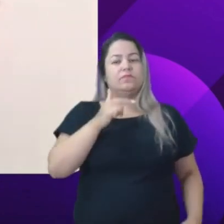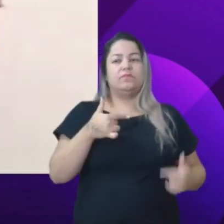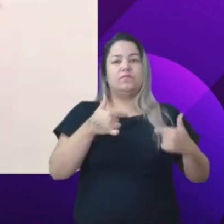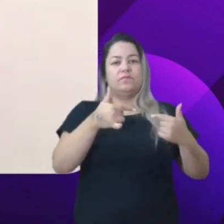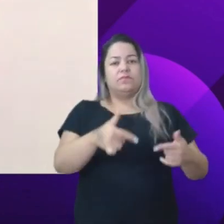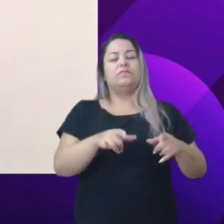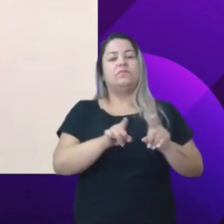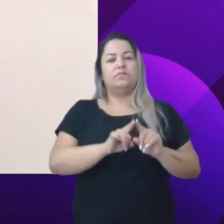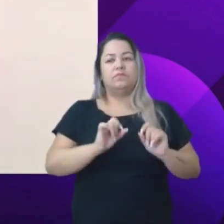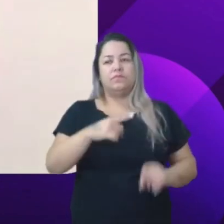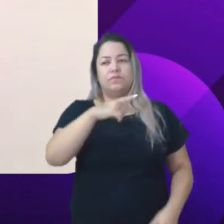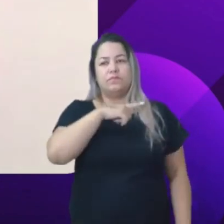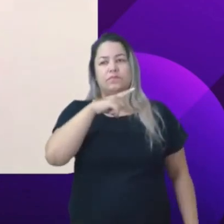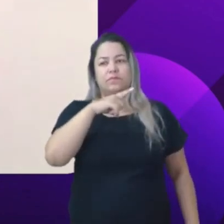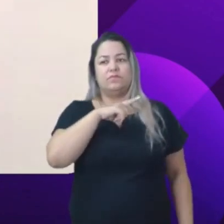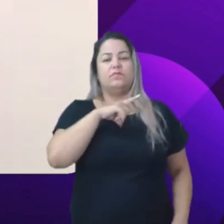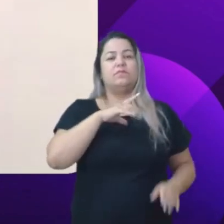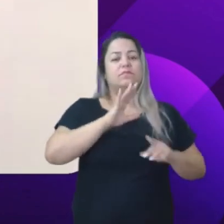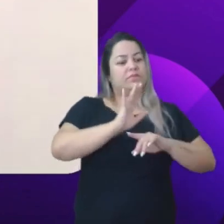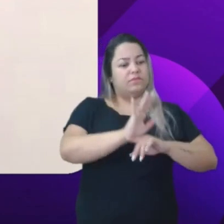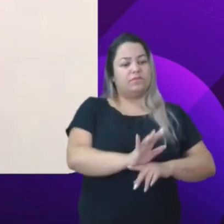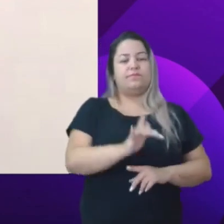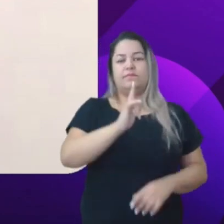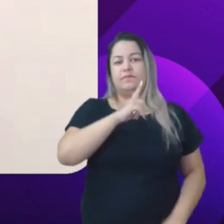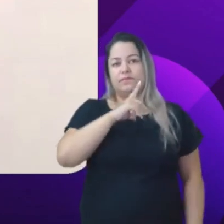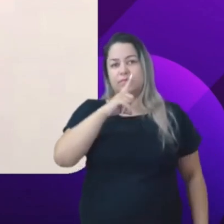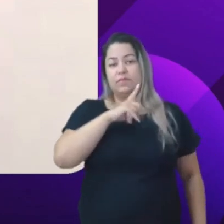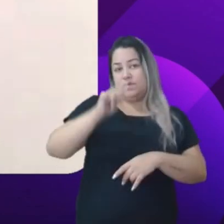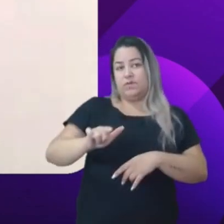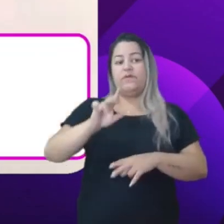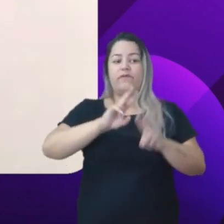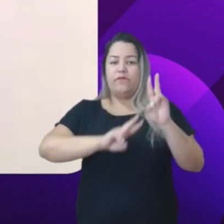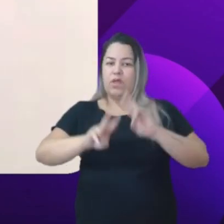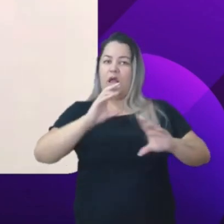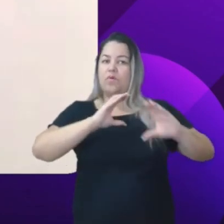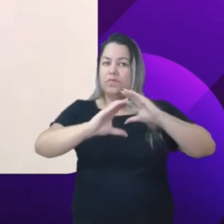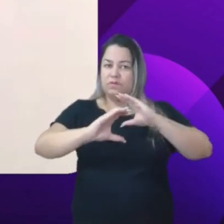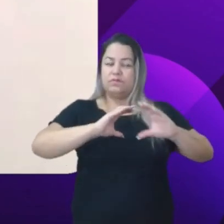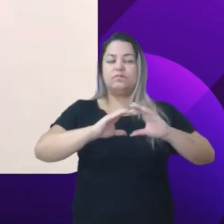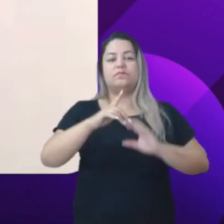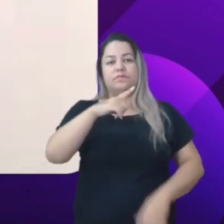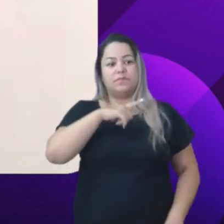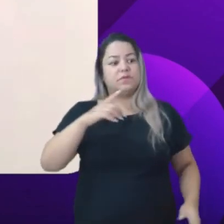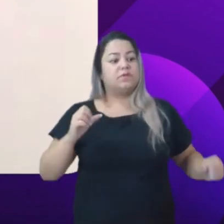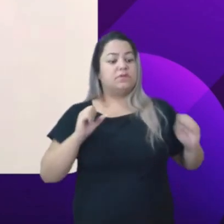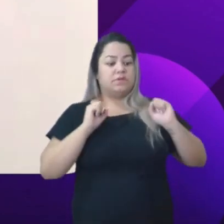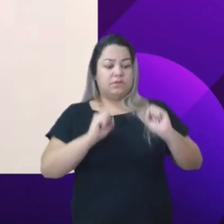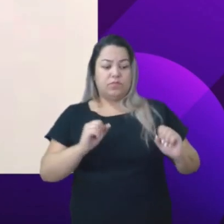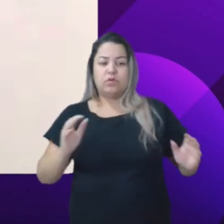gente tivesse esses benefícios, que a gente tivesse esses direitos. A comunicação, ela também tem esse poder, né? Da